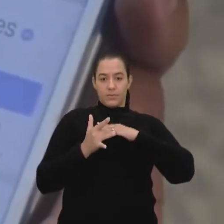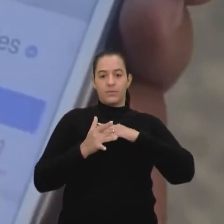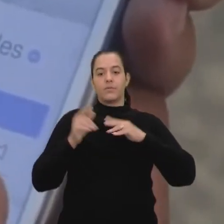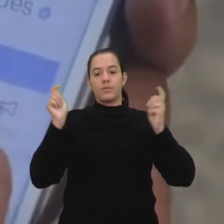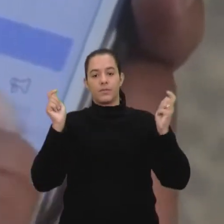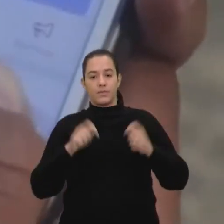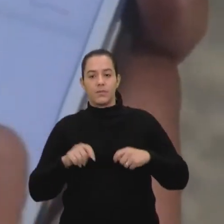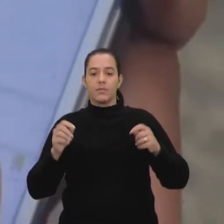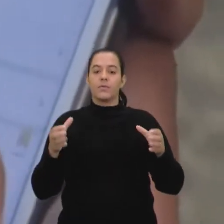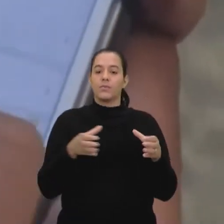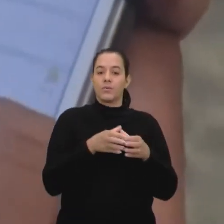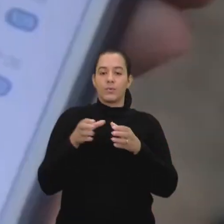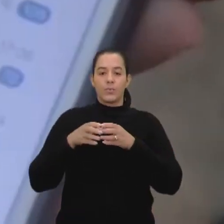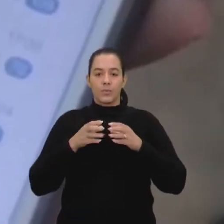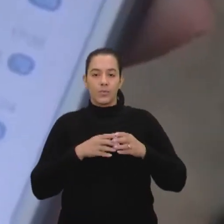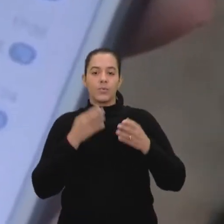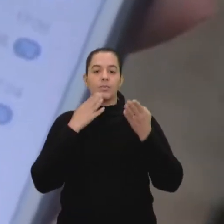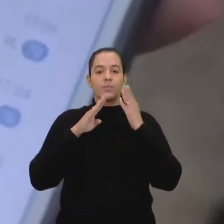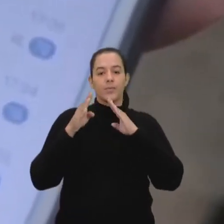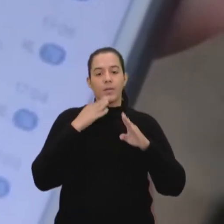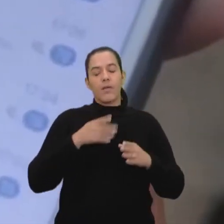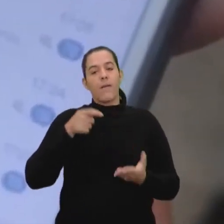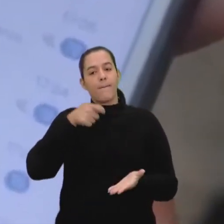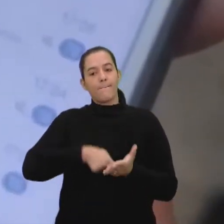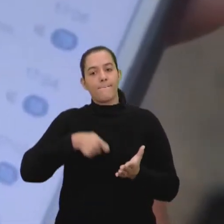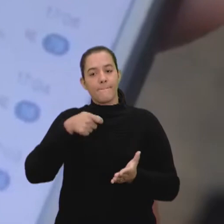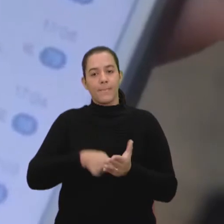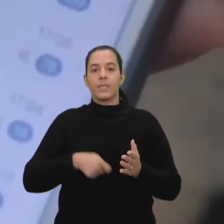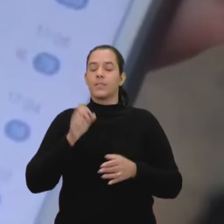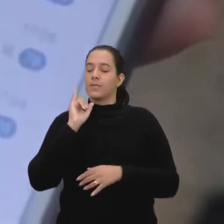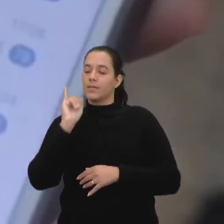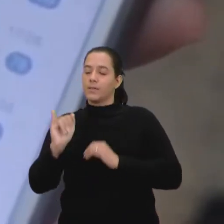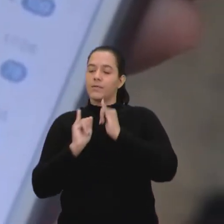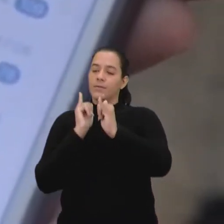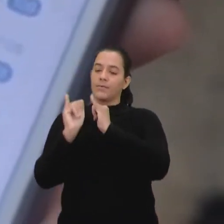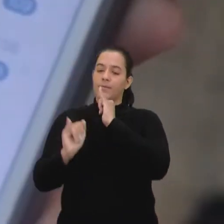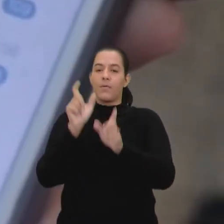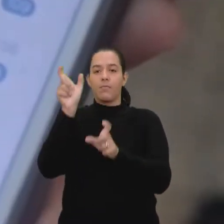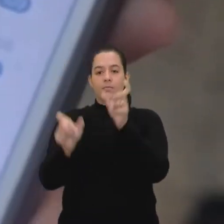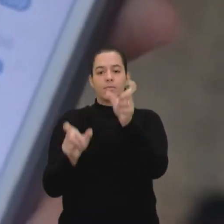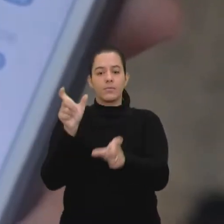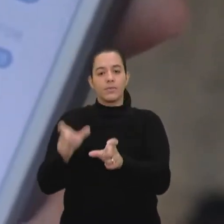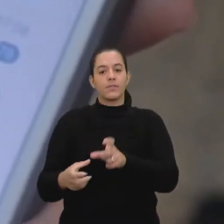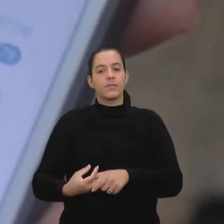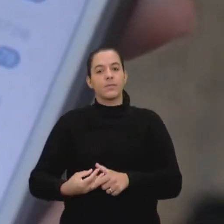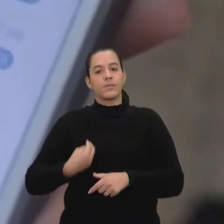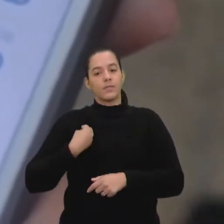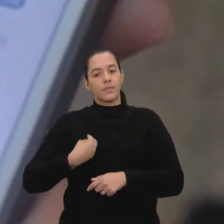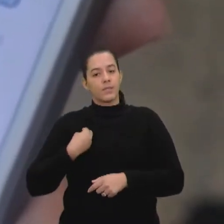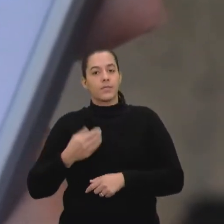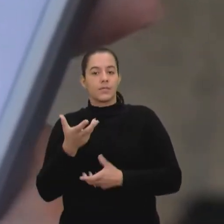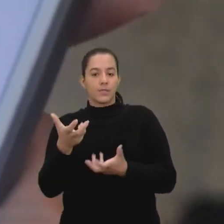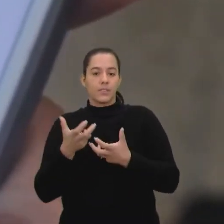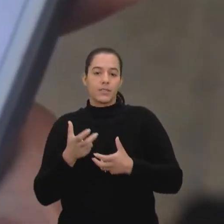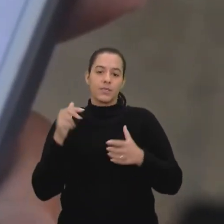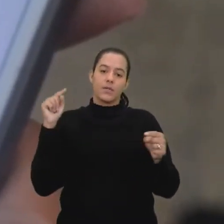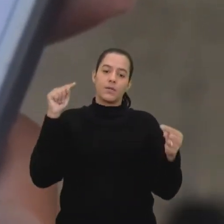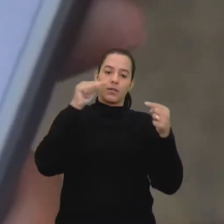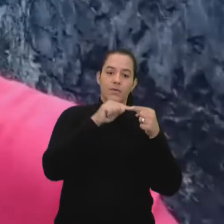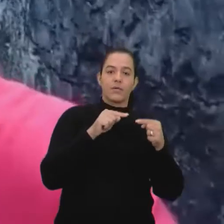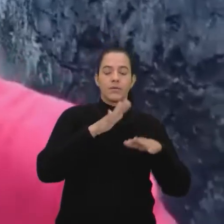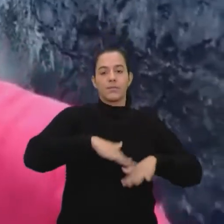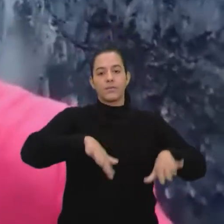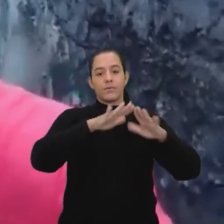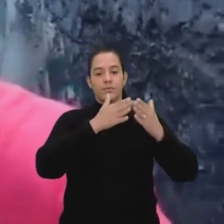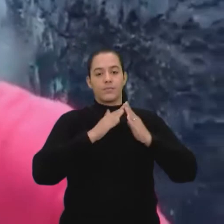de páginas e grupos cobram soluções e informam moradores ou aqueles que têm interesse em assuntos internos relacionados à